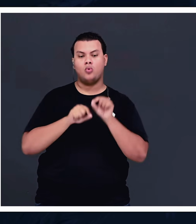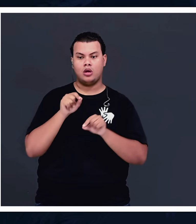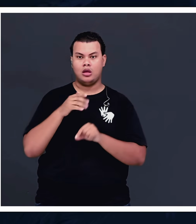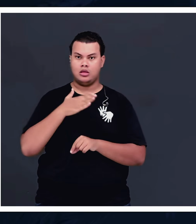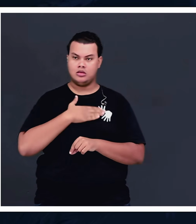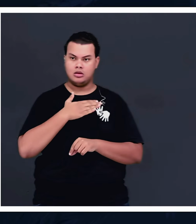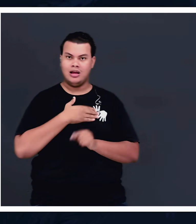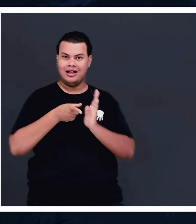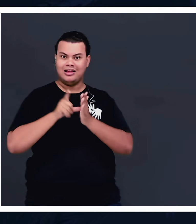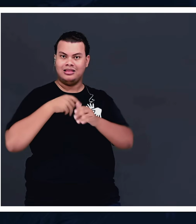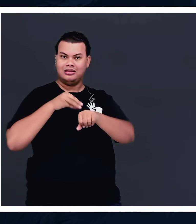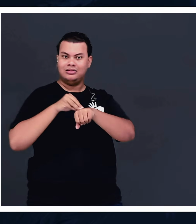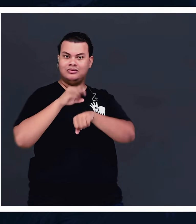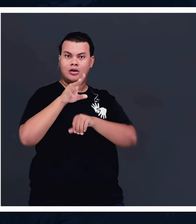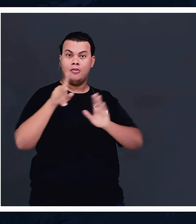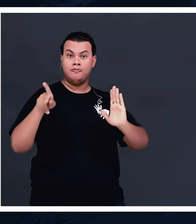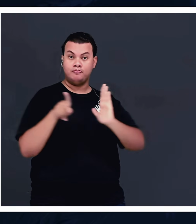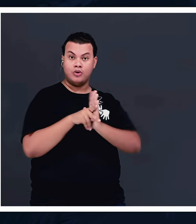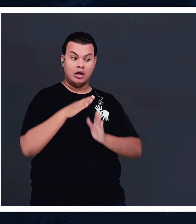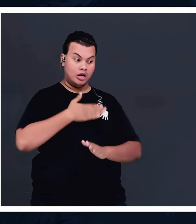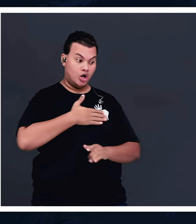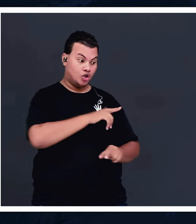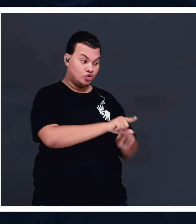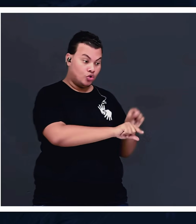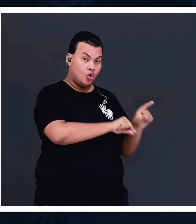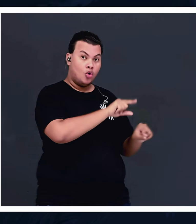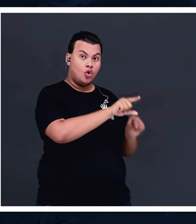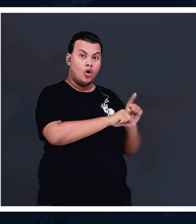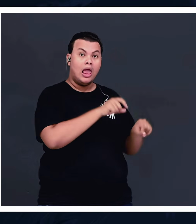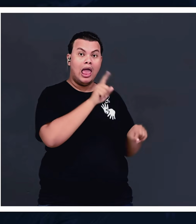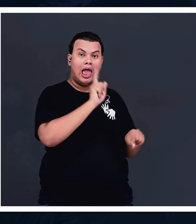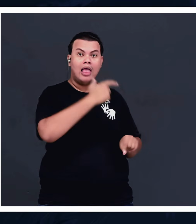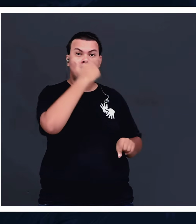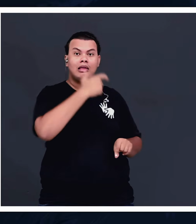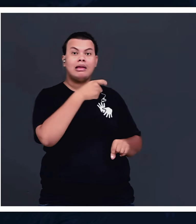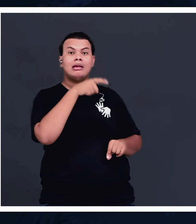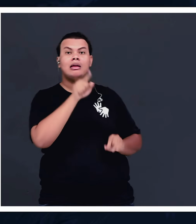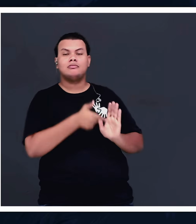frutos, como eu disse, das nossas escolhas.